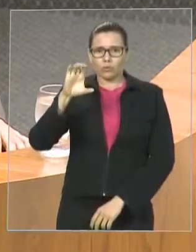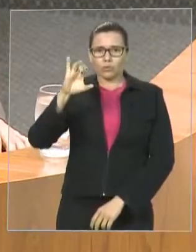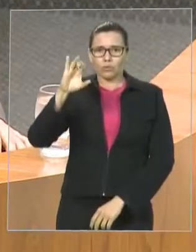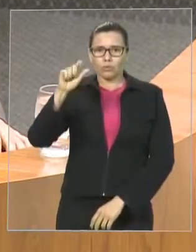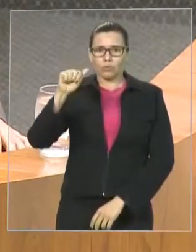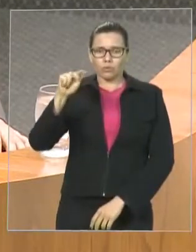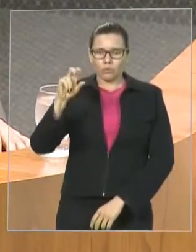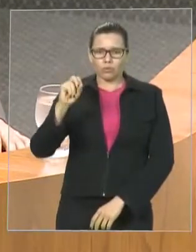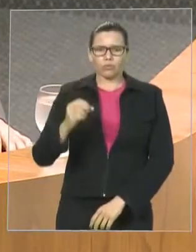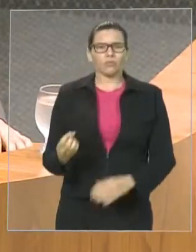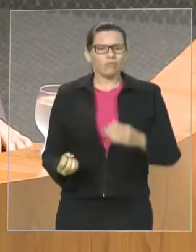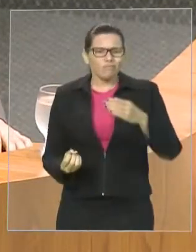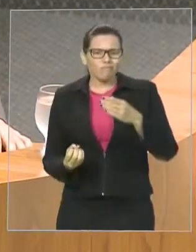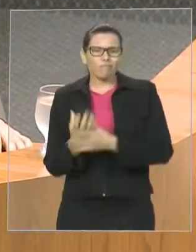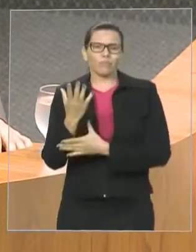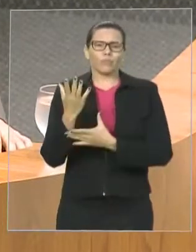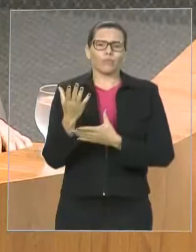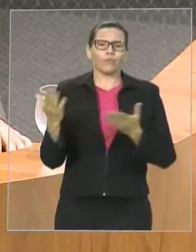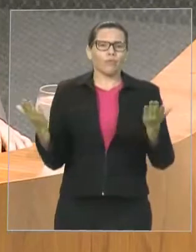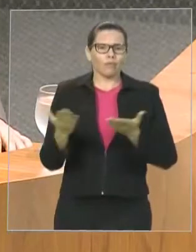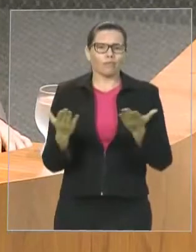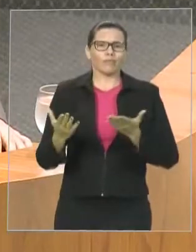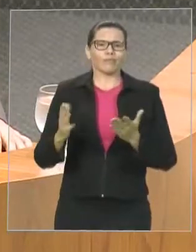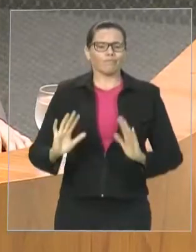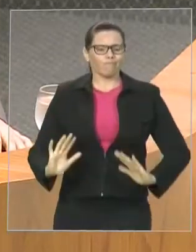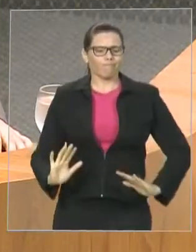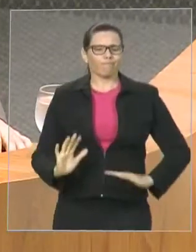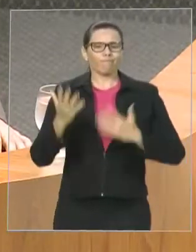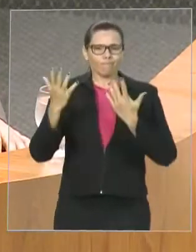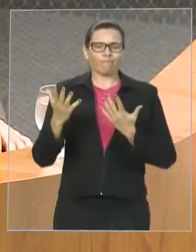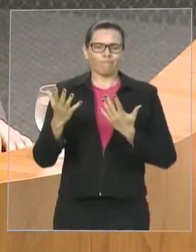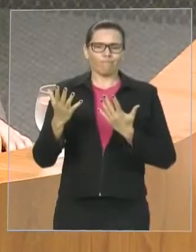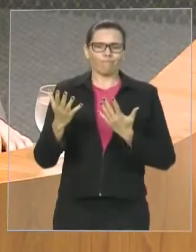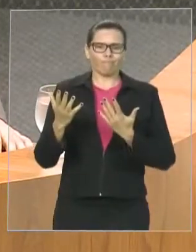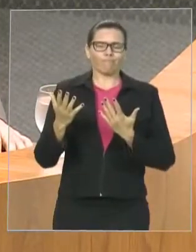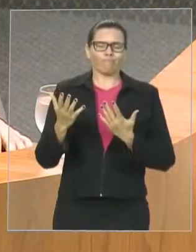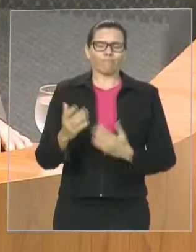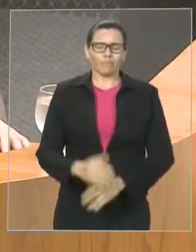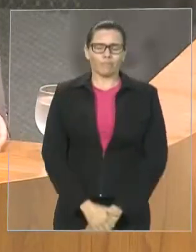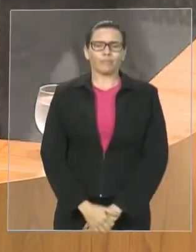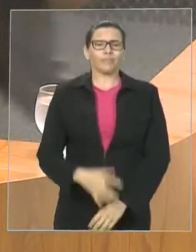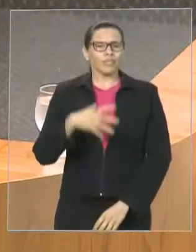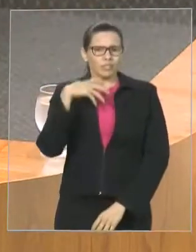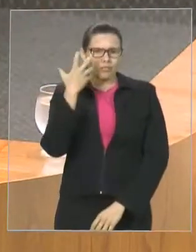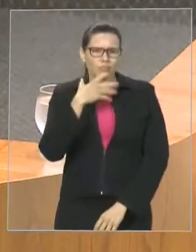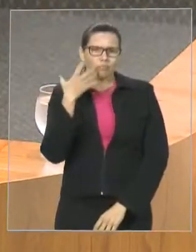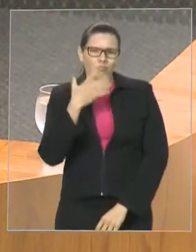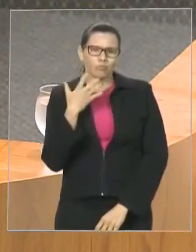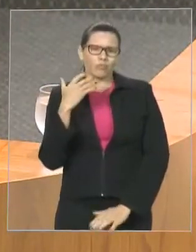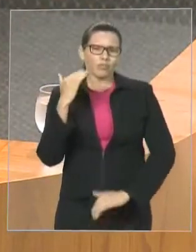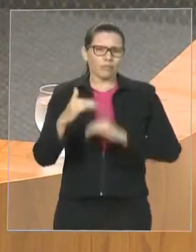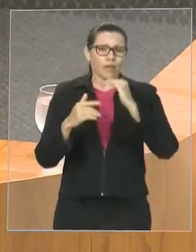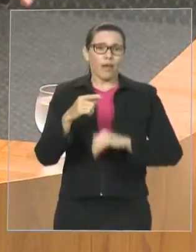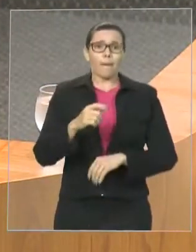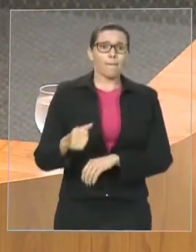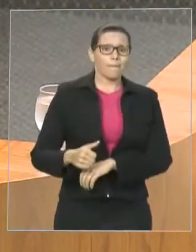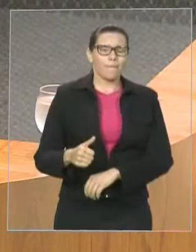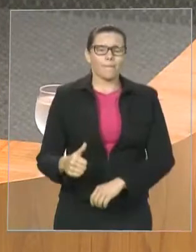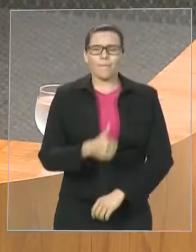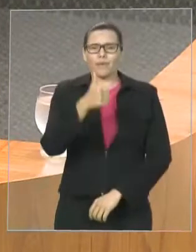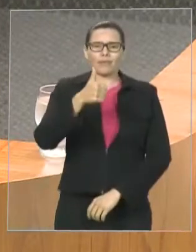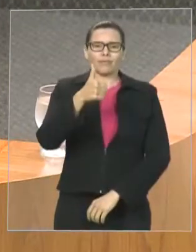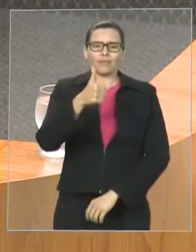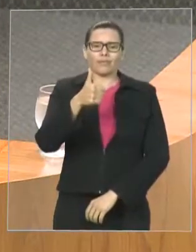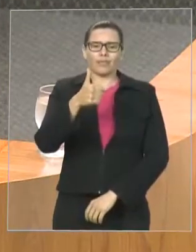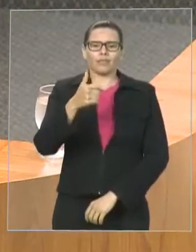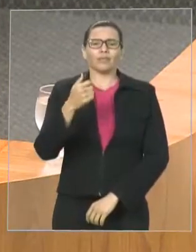festival com essa estatura. É a primeira edição, nós esperamos todo o êxito do mundo, estamos